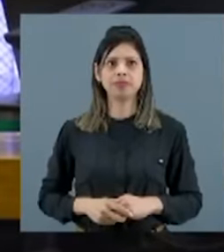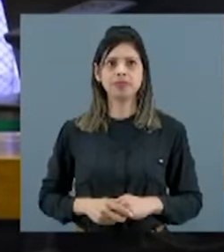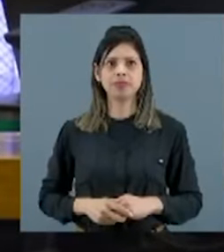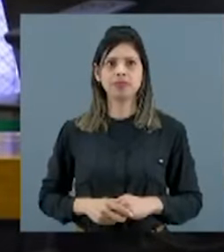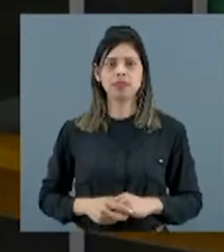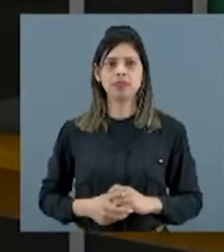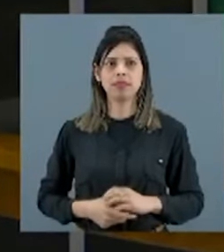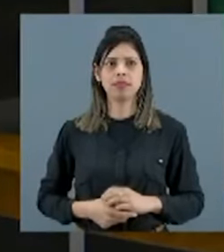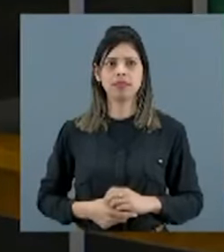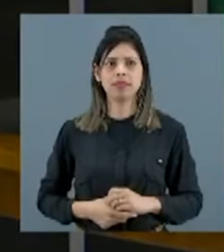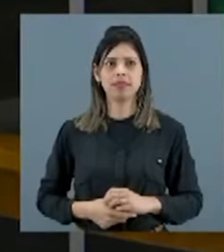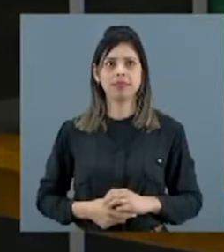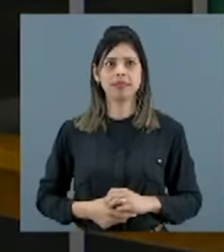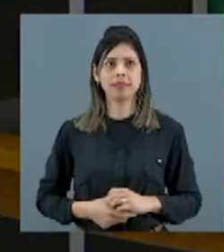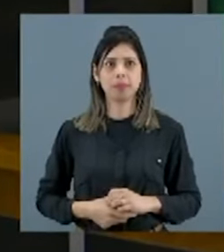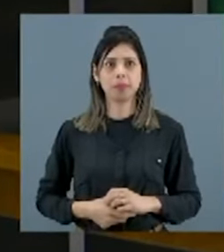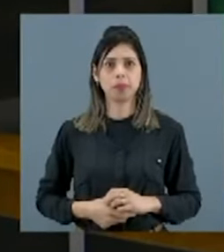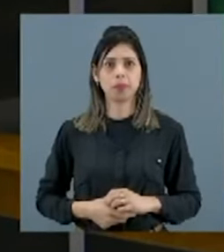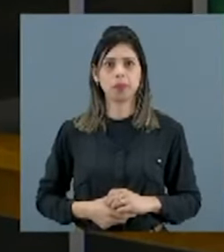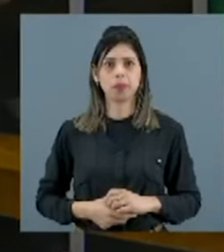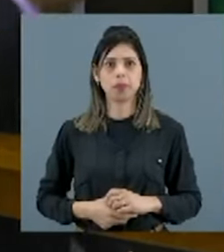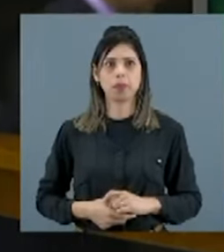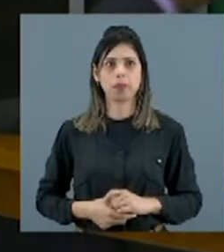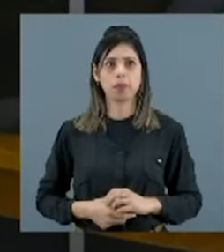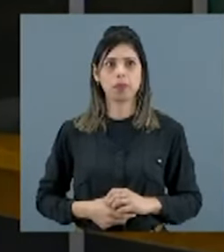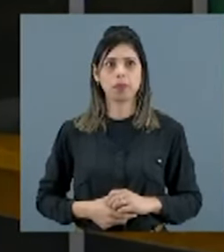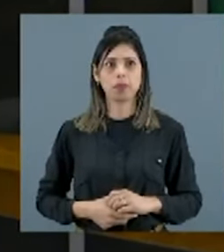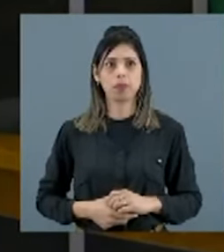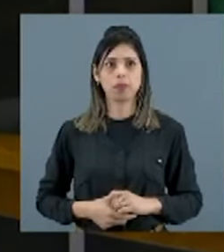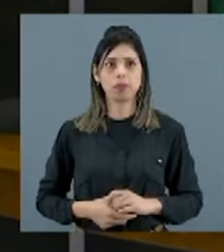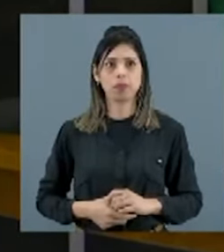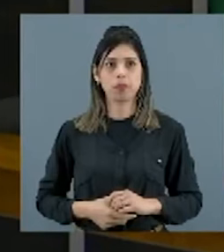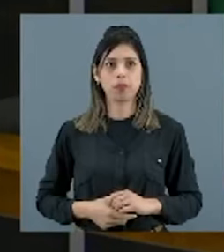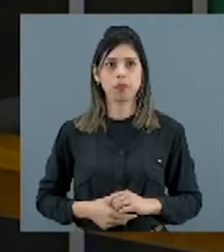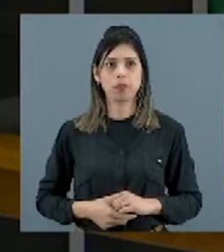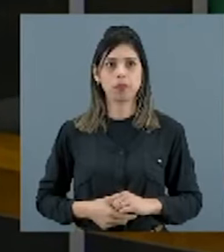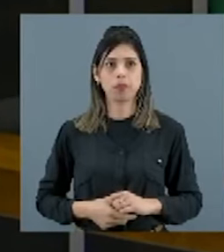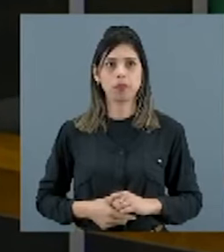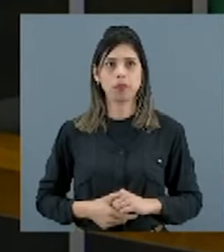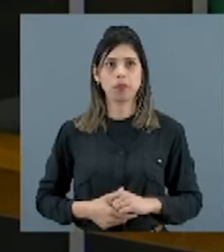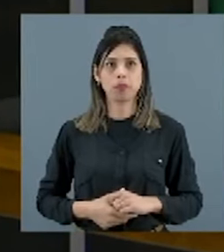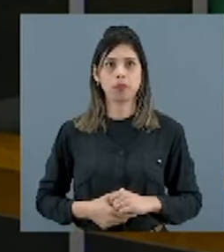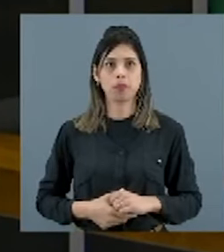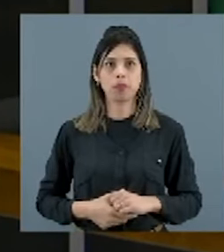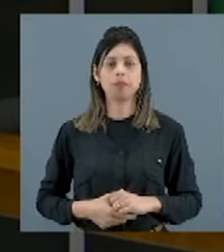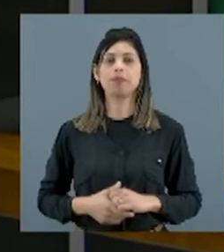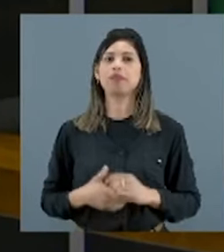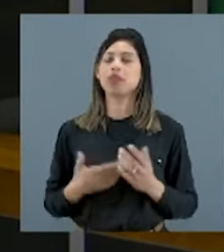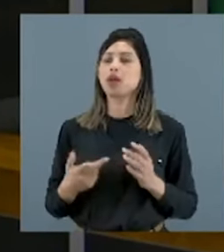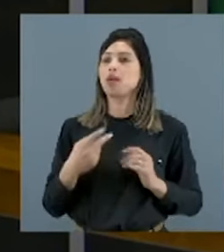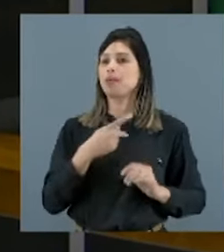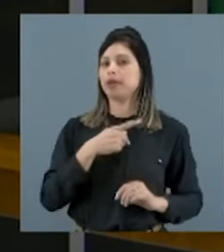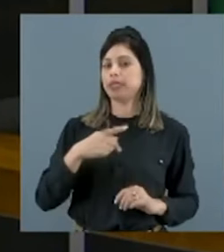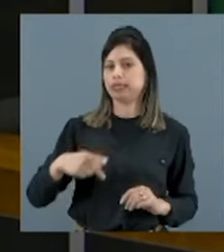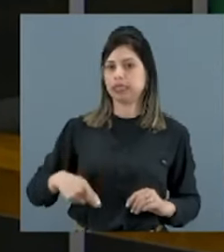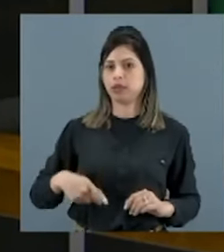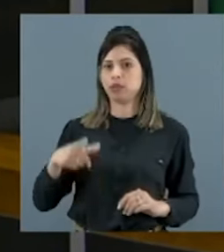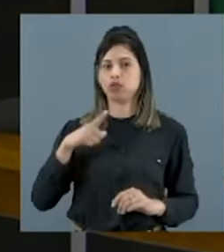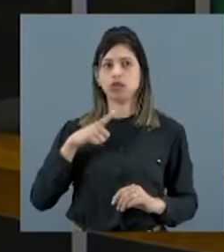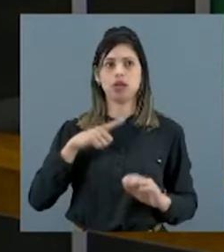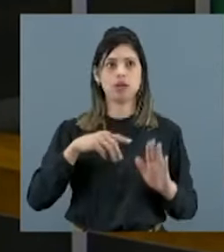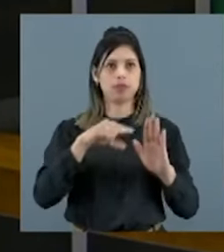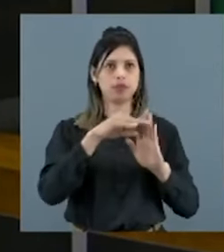Presidente, nós temos na pauta vários PLNs, vários projetos de leis que são